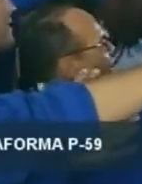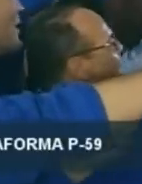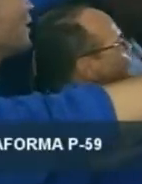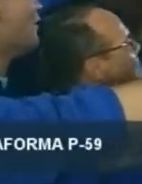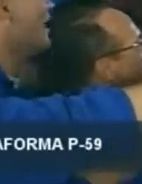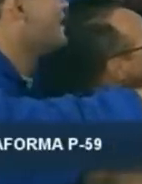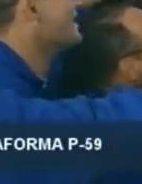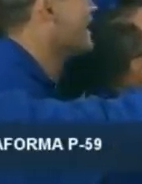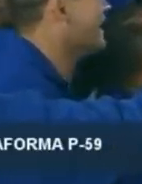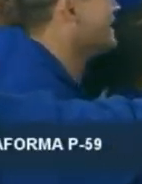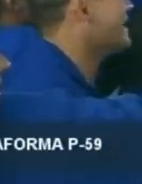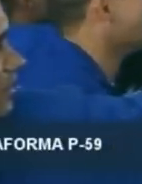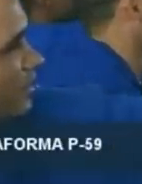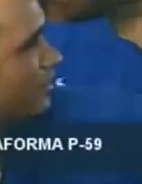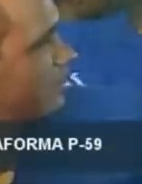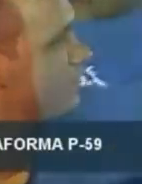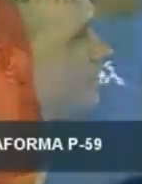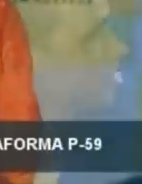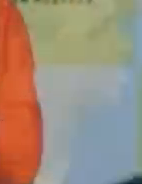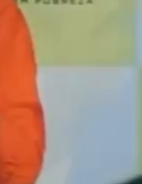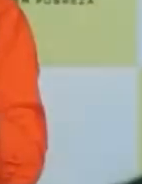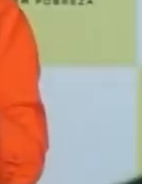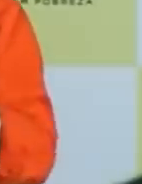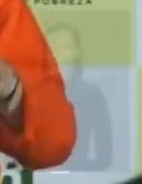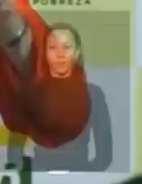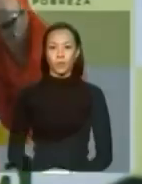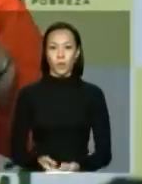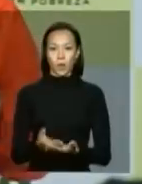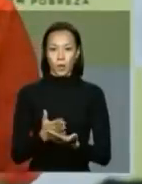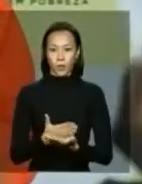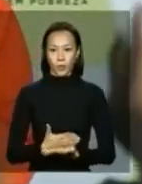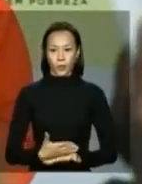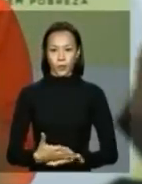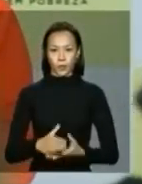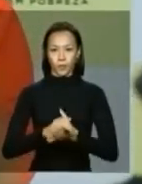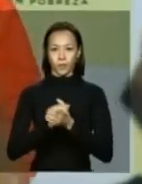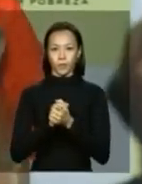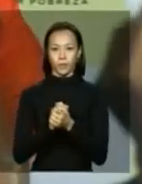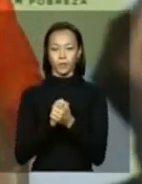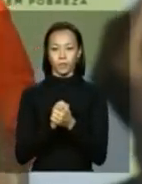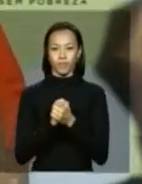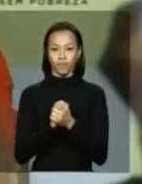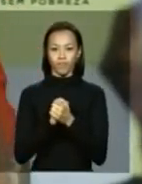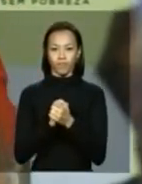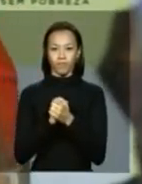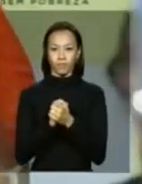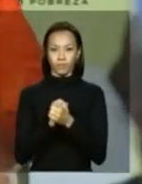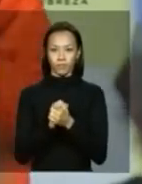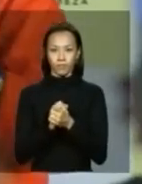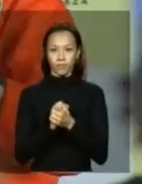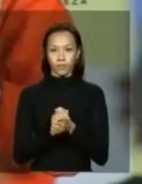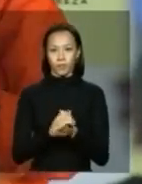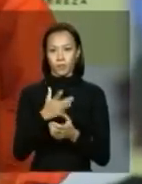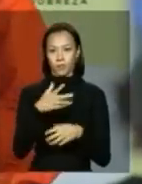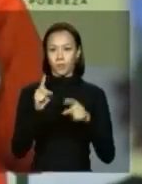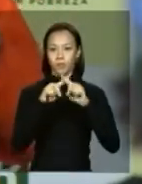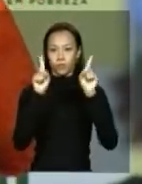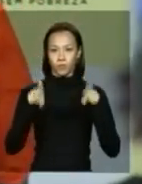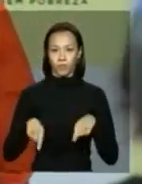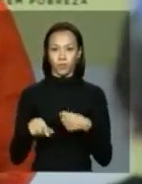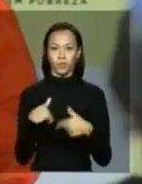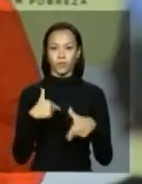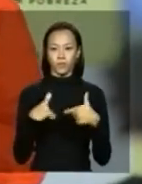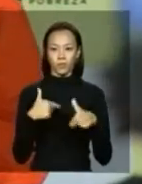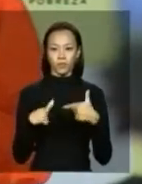Eu queria começar cumprimentando os funcionários